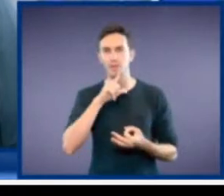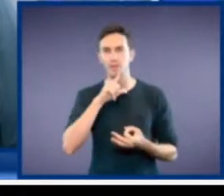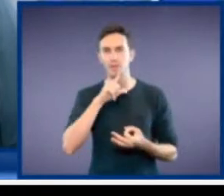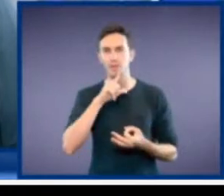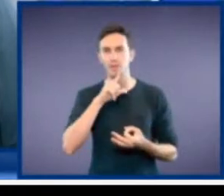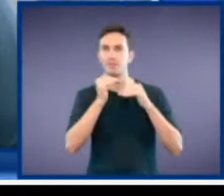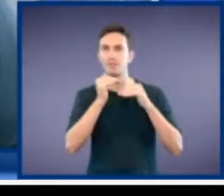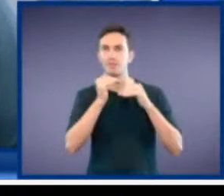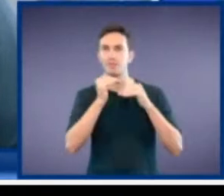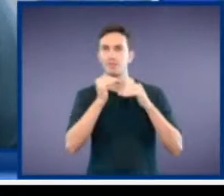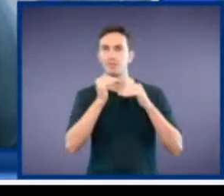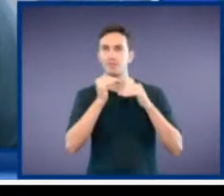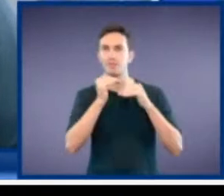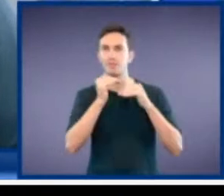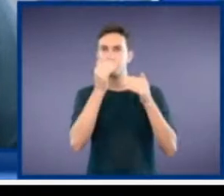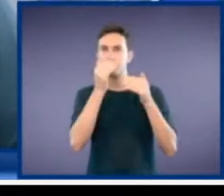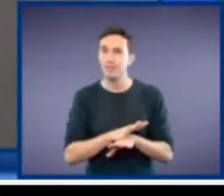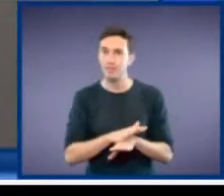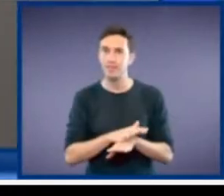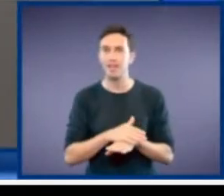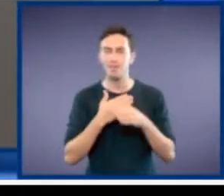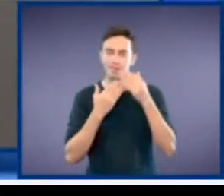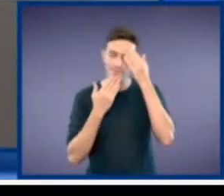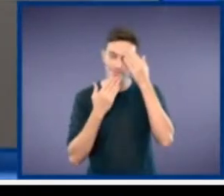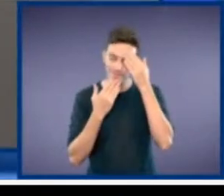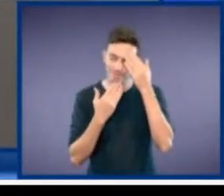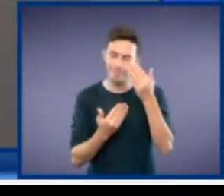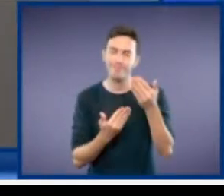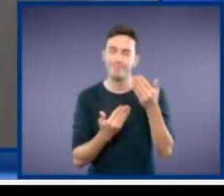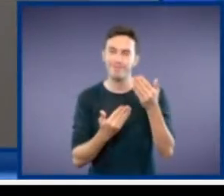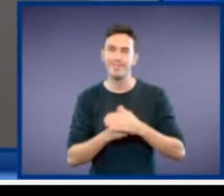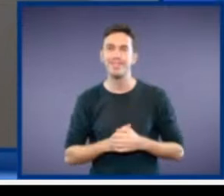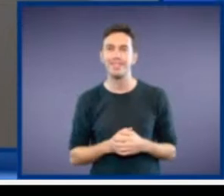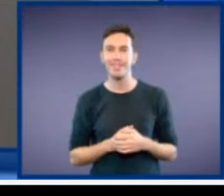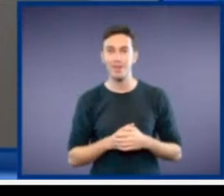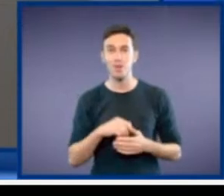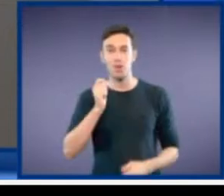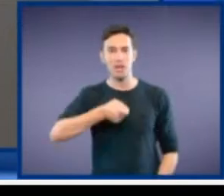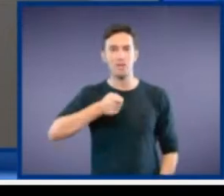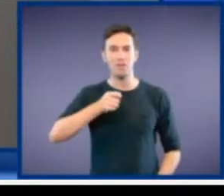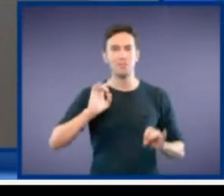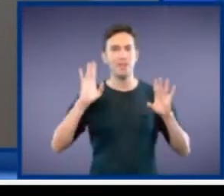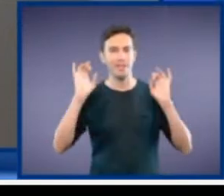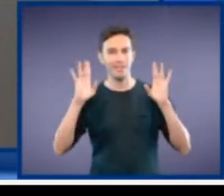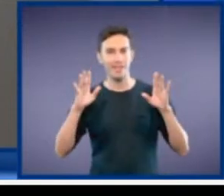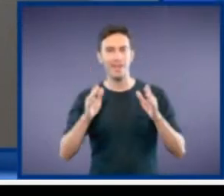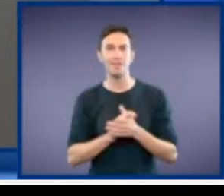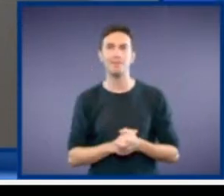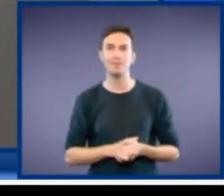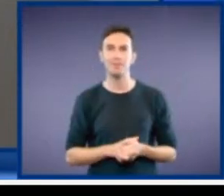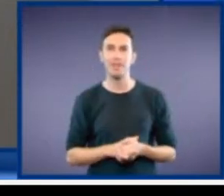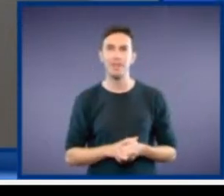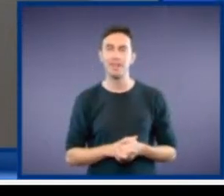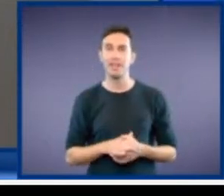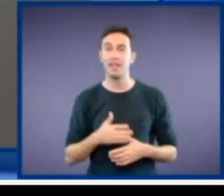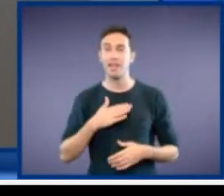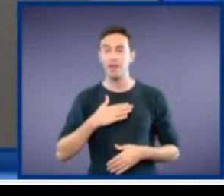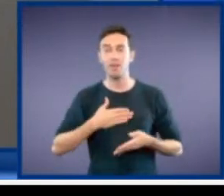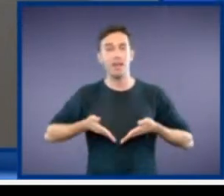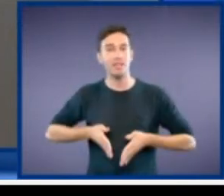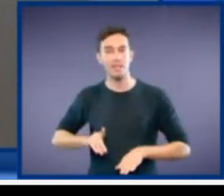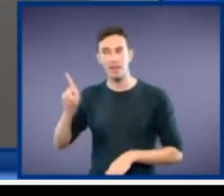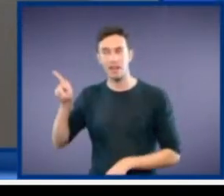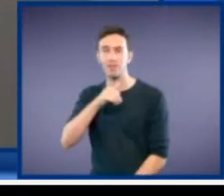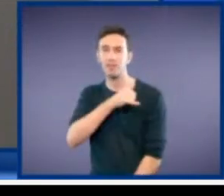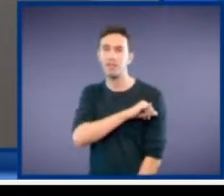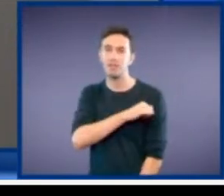Então, encerro aqui com muita gratidão, um leilão muito especial, embora eu tenha nascido no Rio de Janeiro, minha família é de